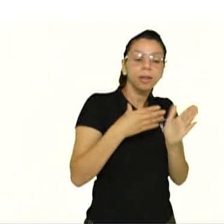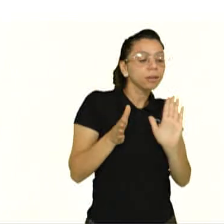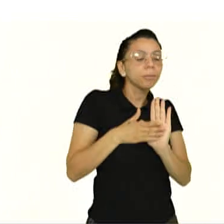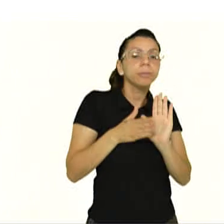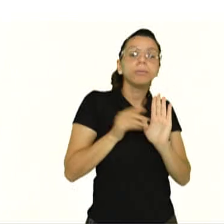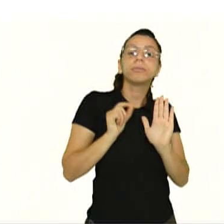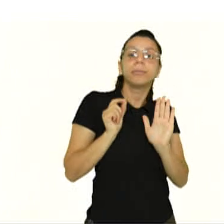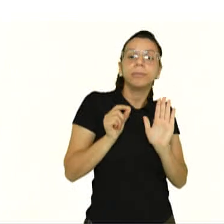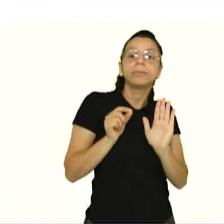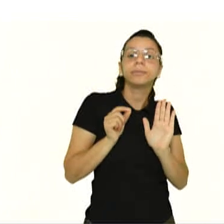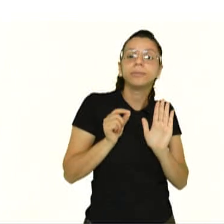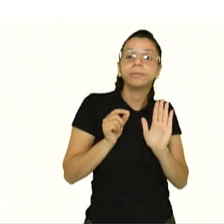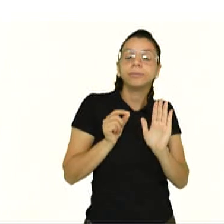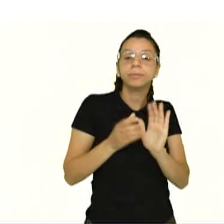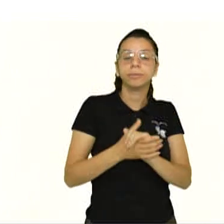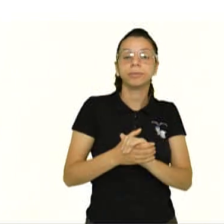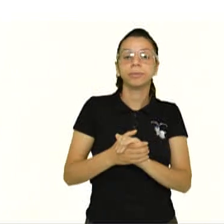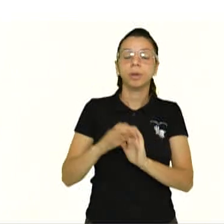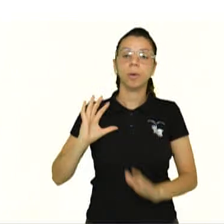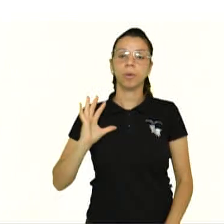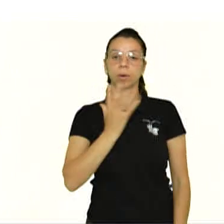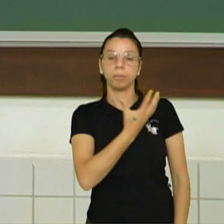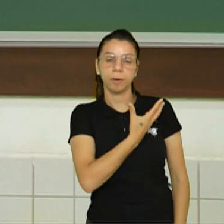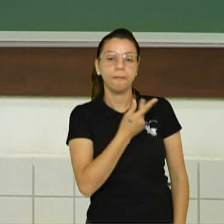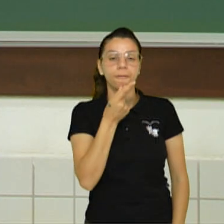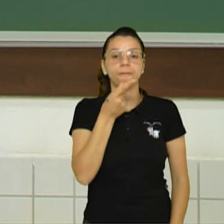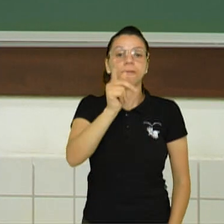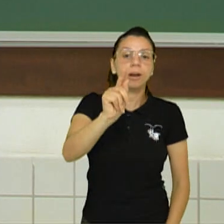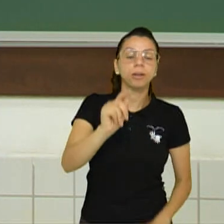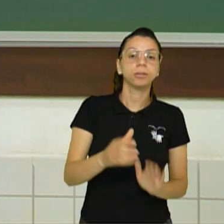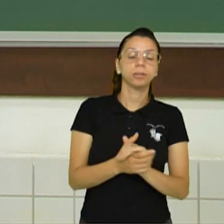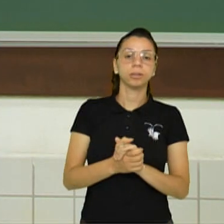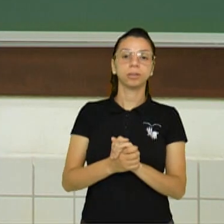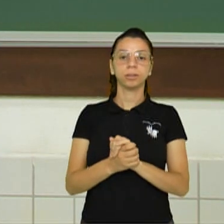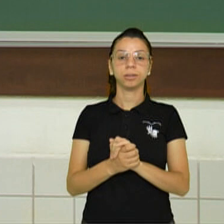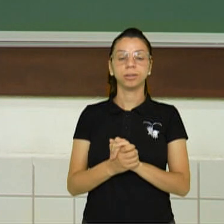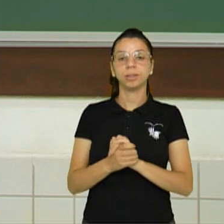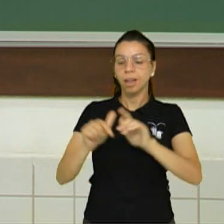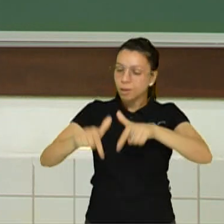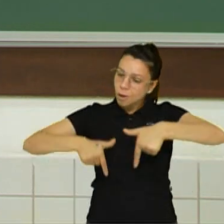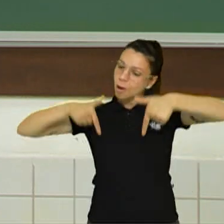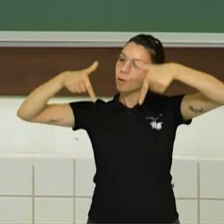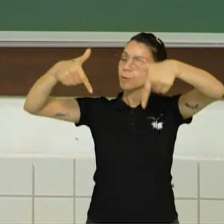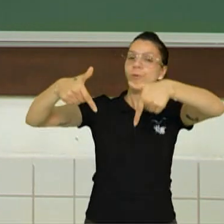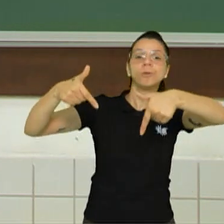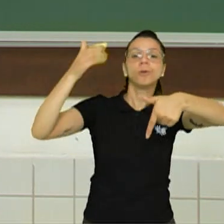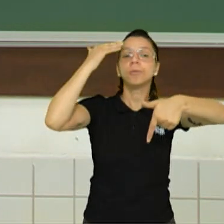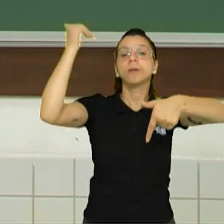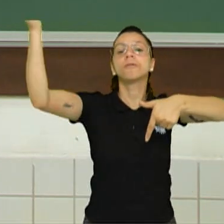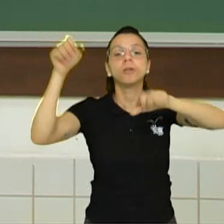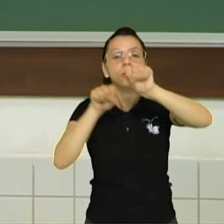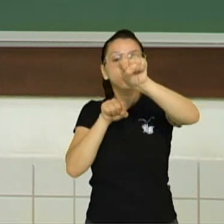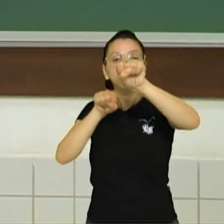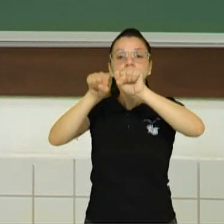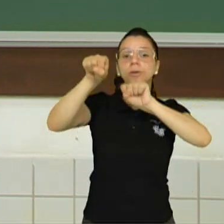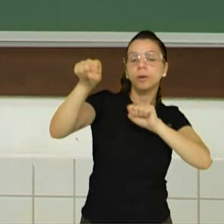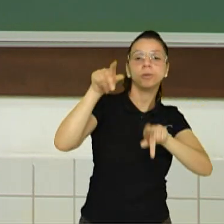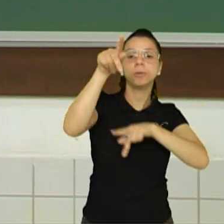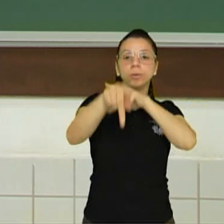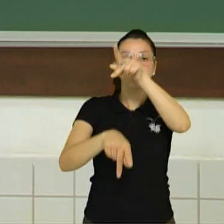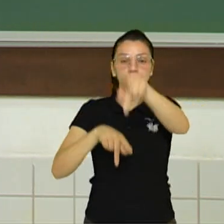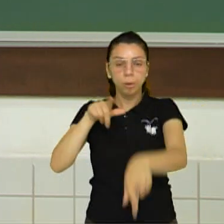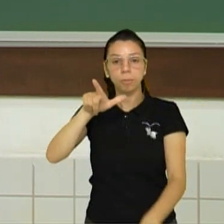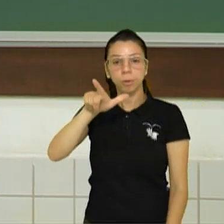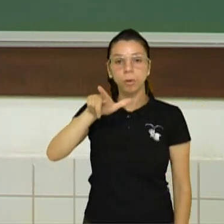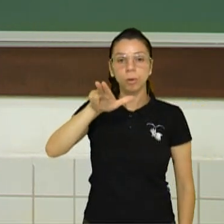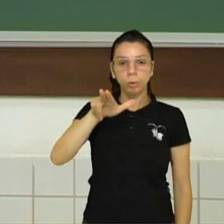prometendo, o Camões, né? Falar sobre os grandes feitos destes heróis do povo lusitano.